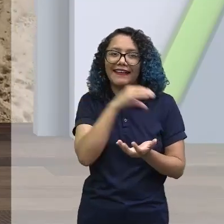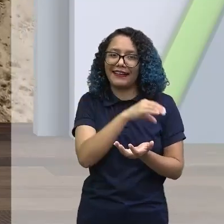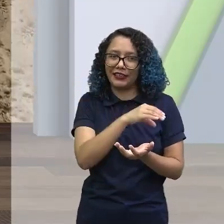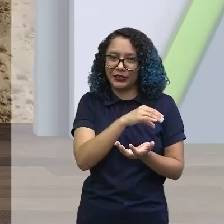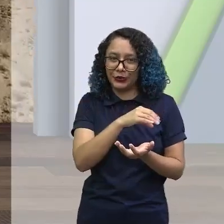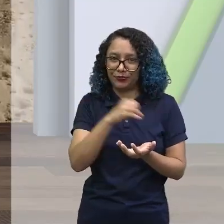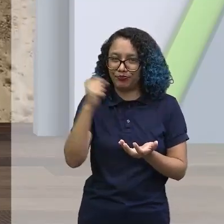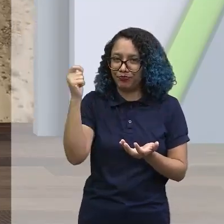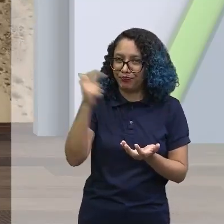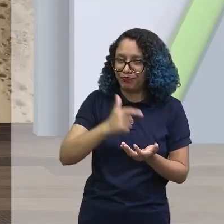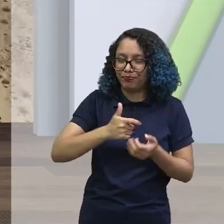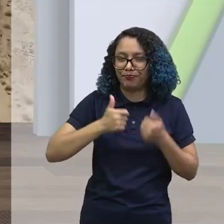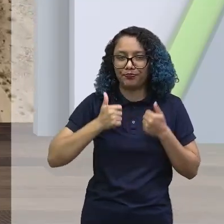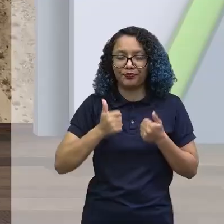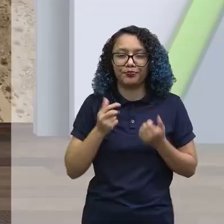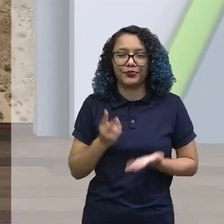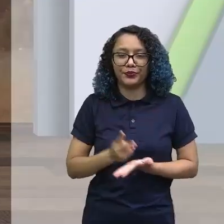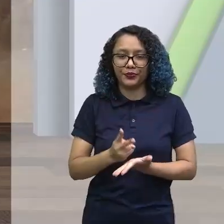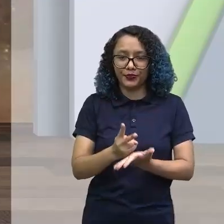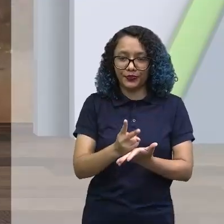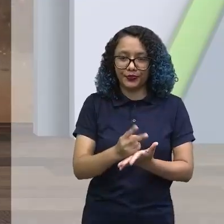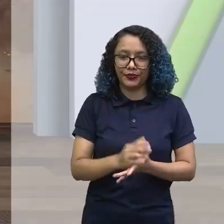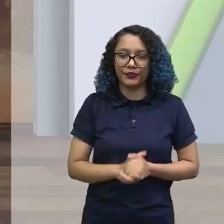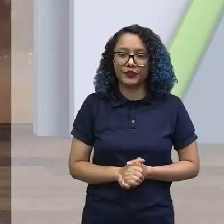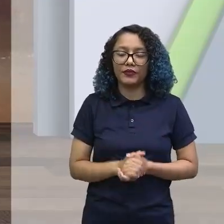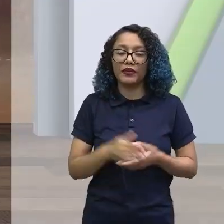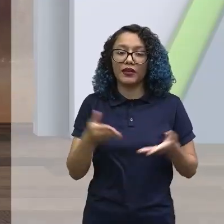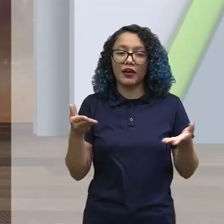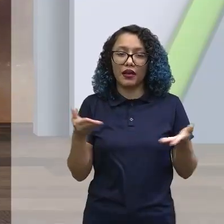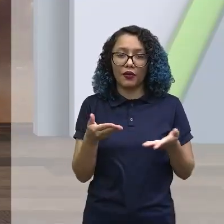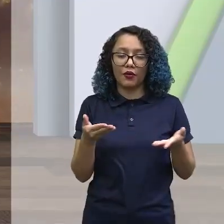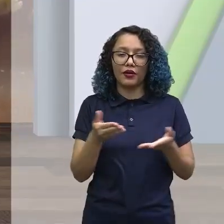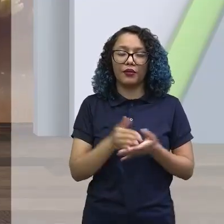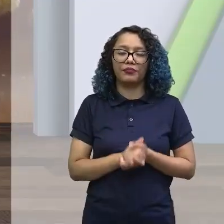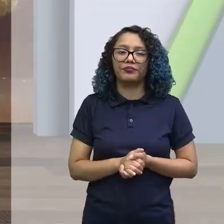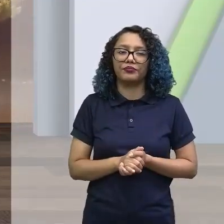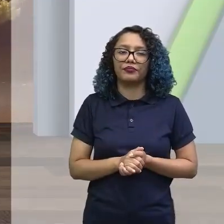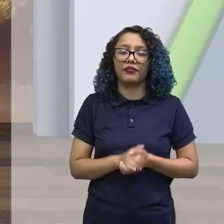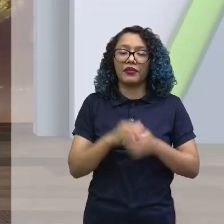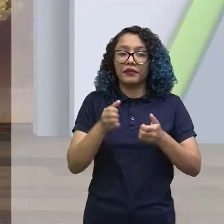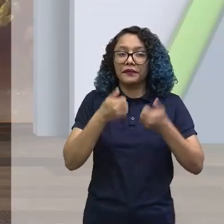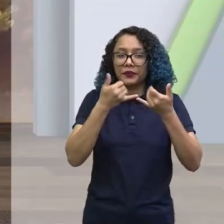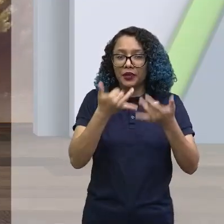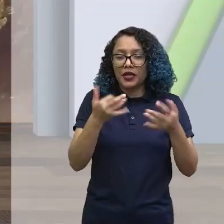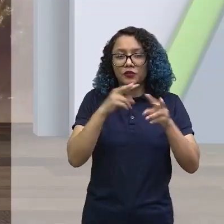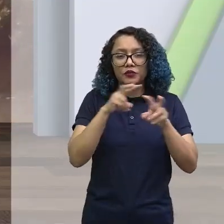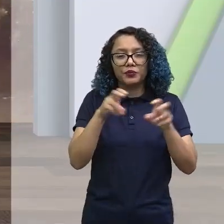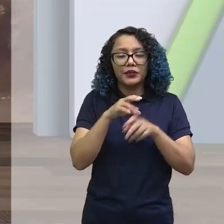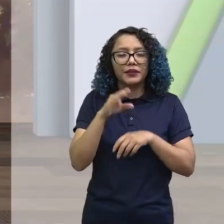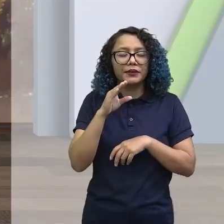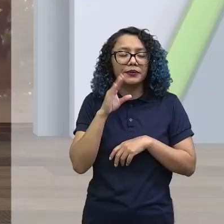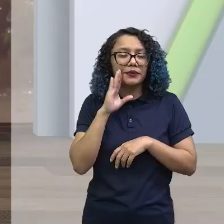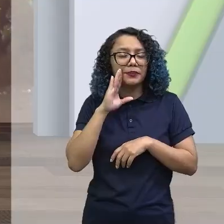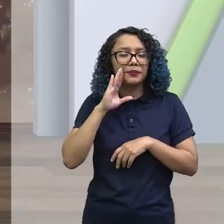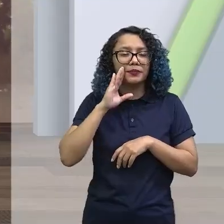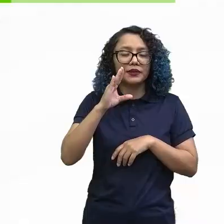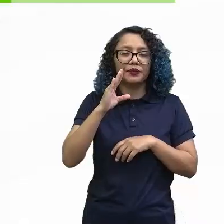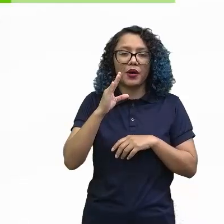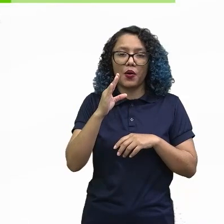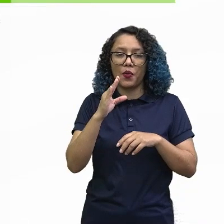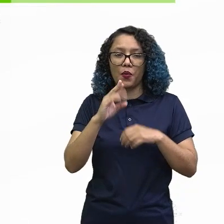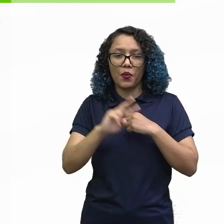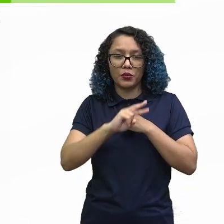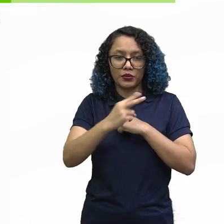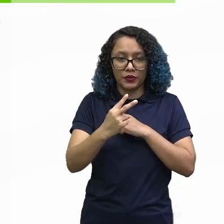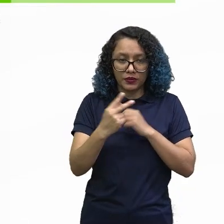Muito bem, pessoal. Vamos continuar aqui falando aqui quais as principais consequências desse aquecimento